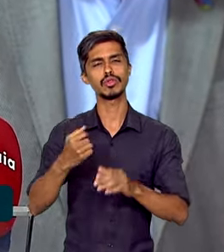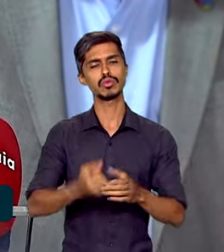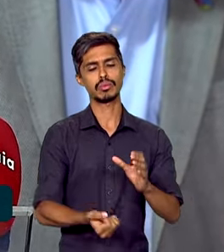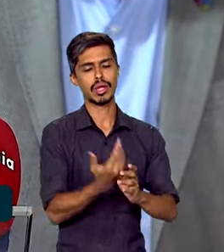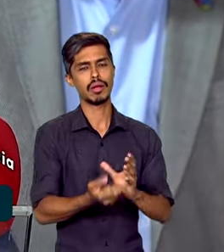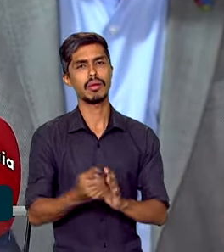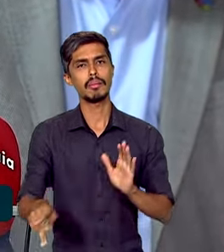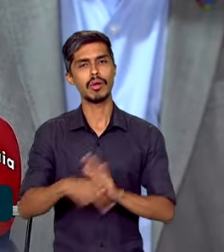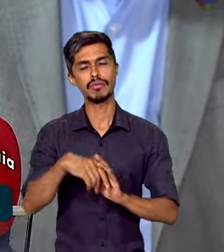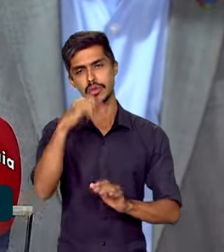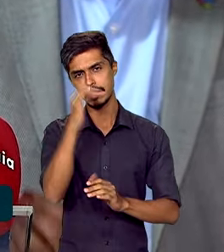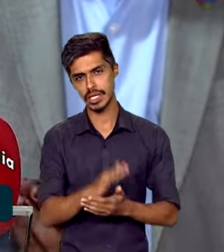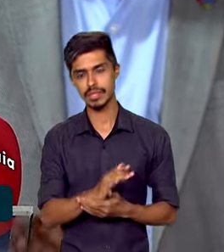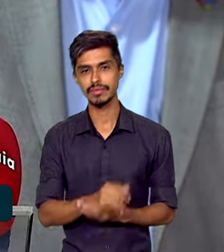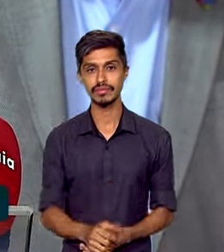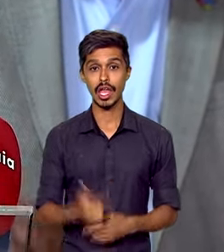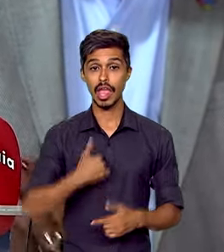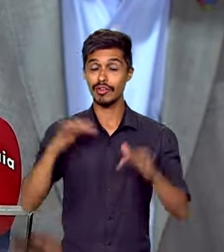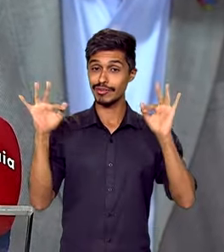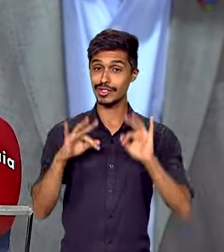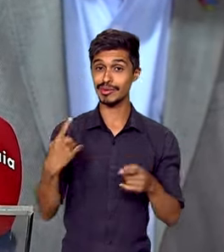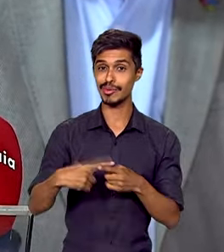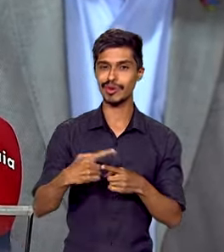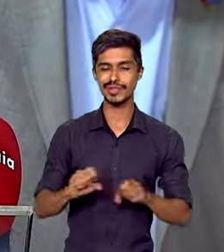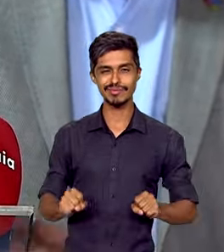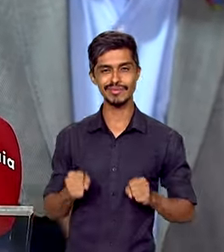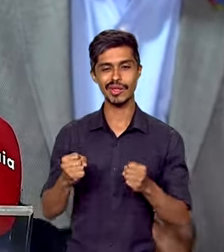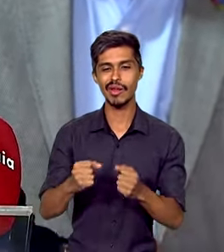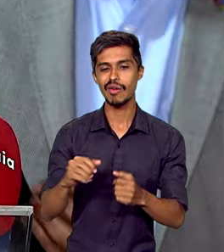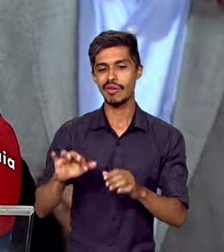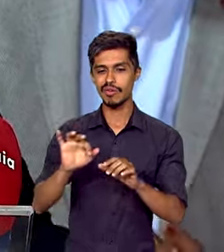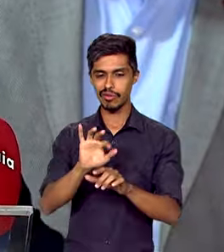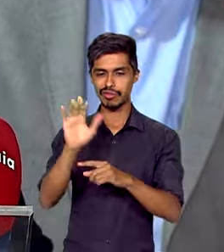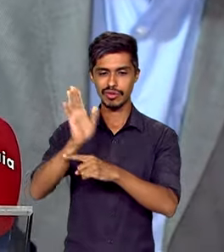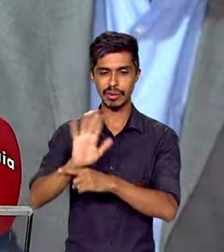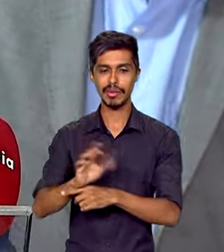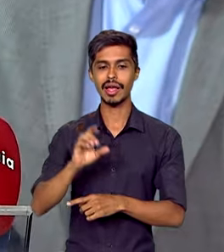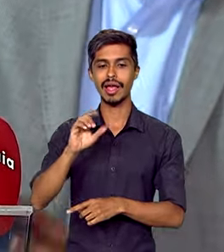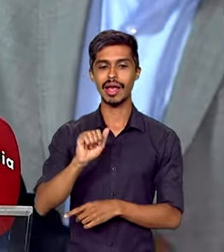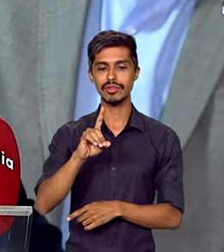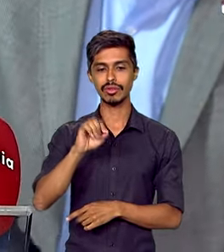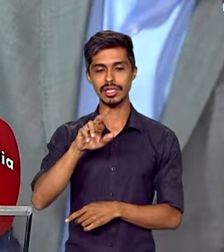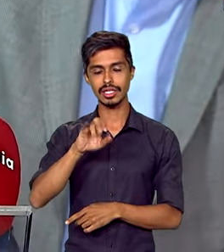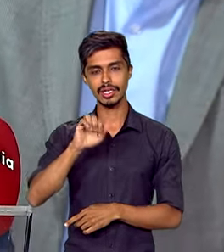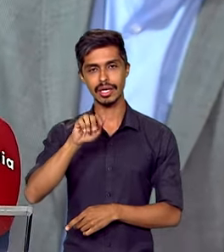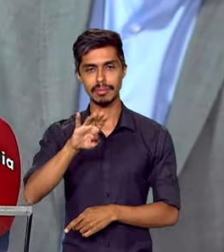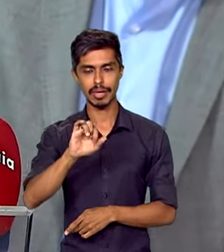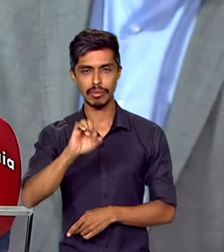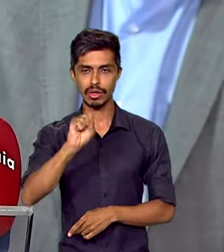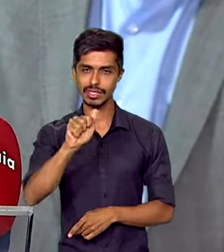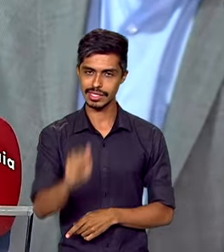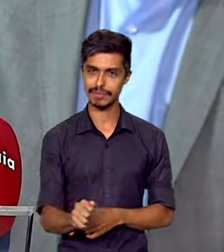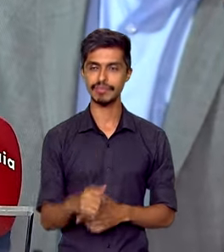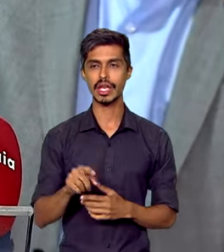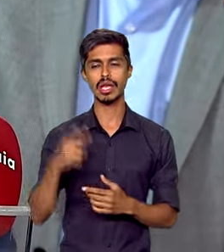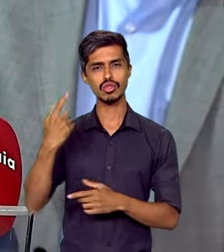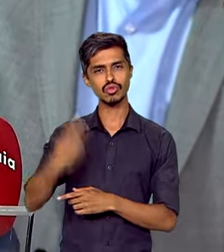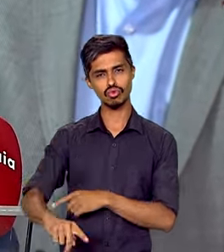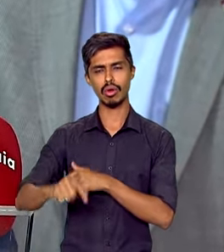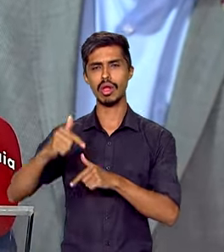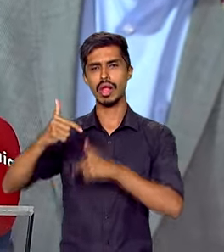e eu como artista fico feliz até por estar estreando com o filme que fala do Don Iran Barbosa a sua obra é uma